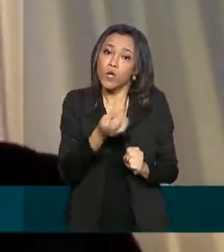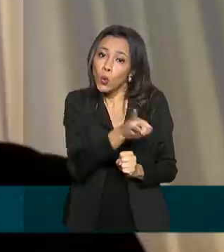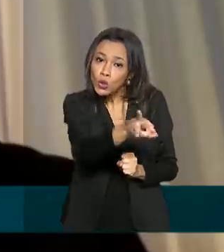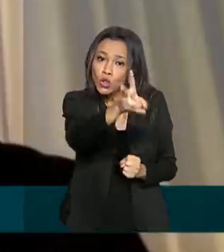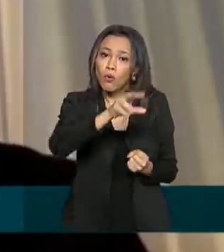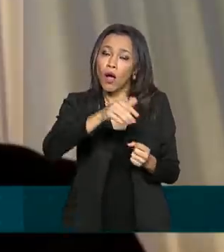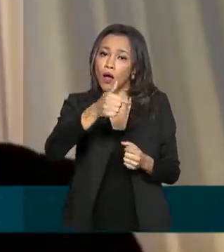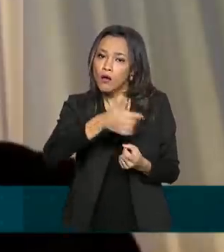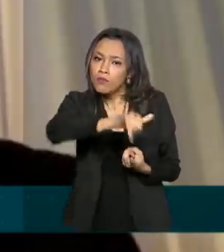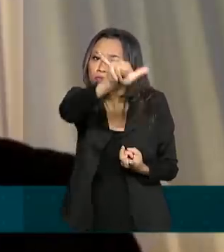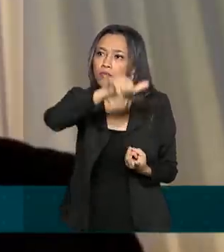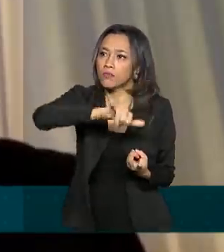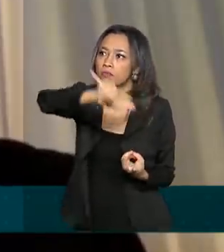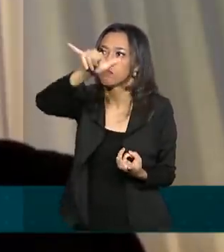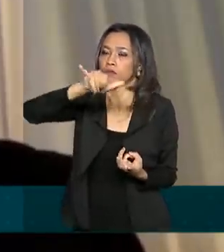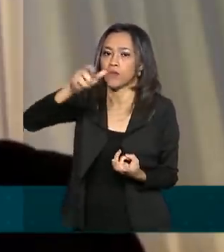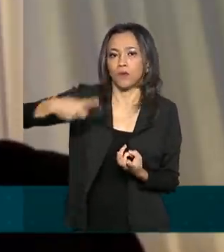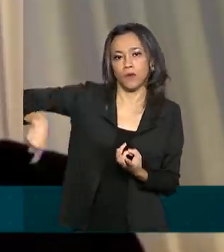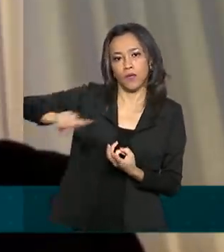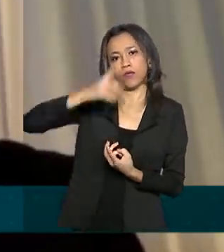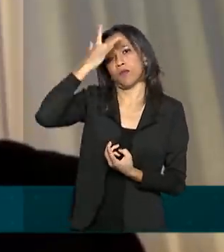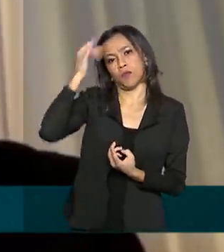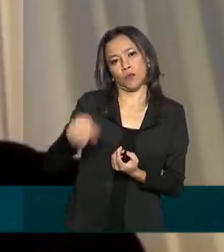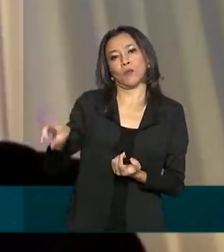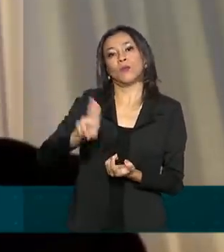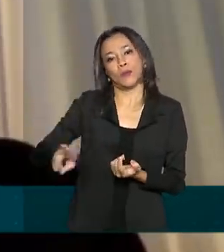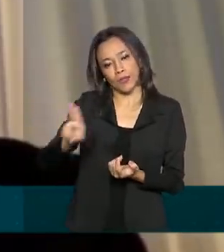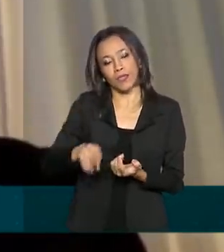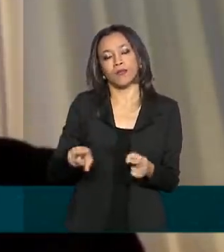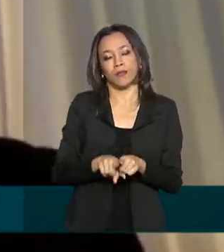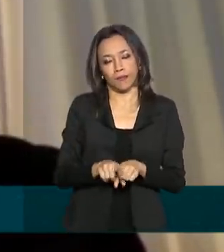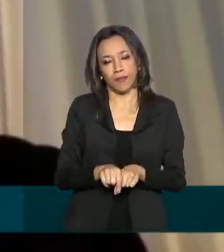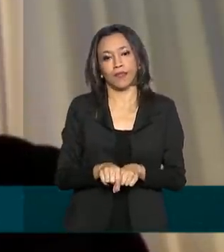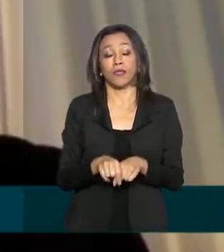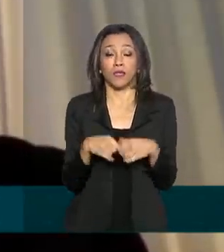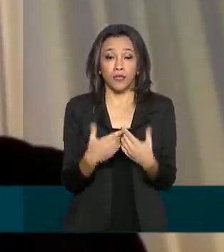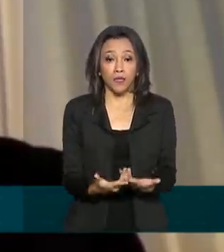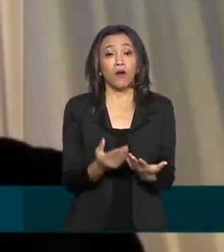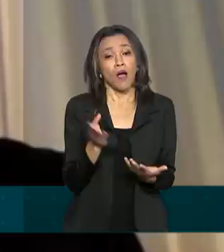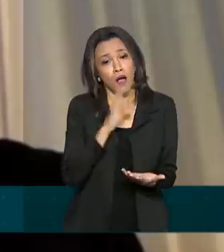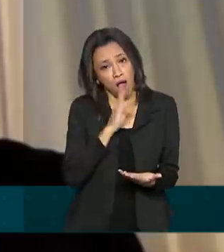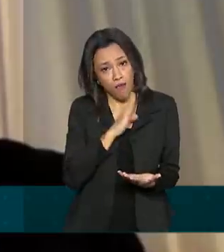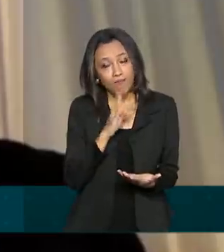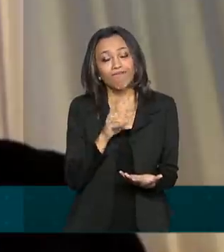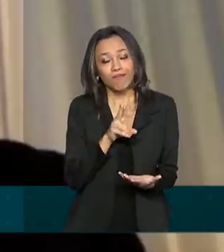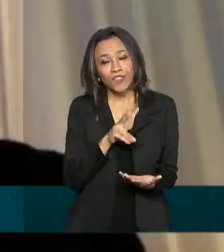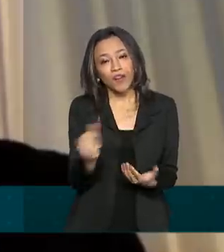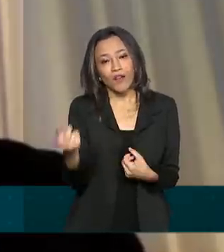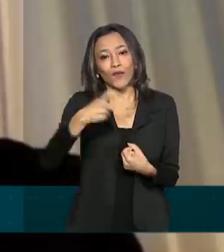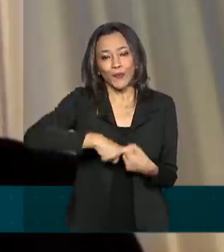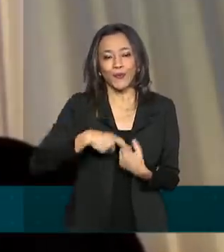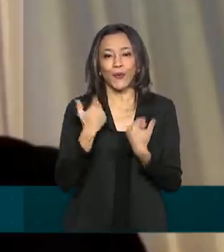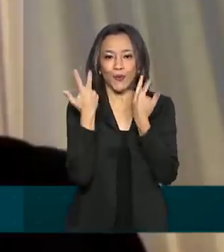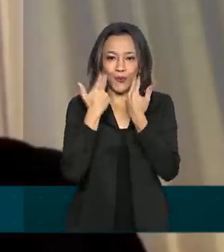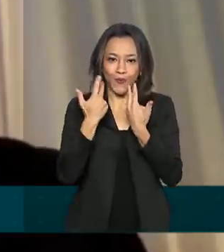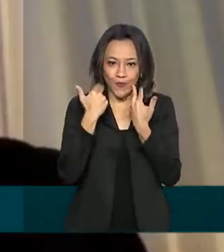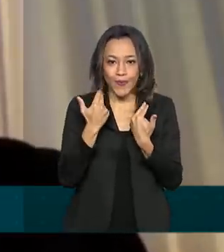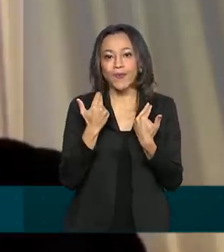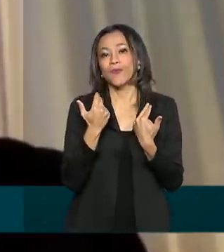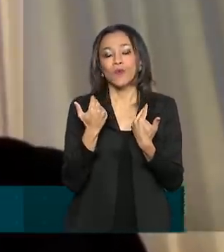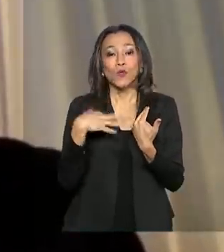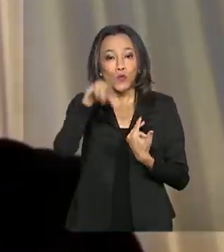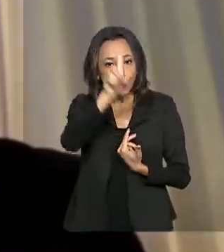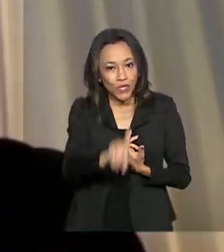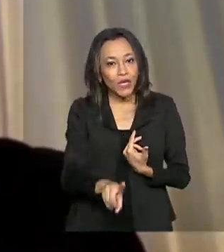voos e os passageiros utilizando os serviços aéreos. Tão logo retornemos à normalidade, os